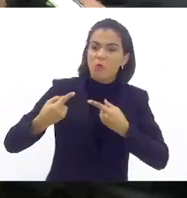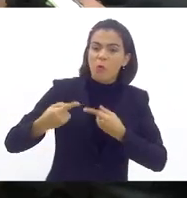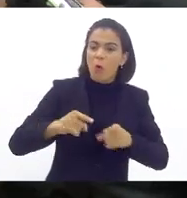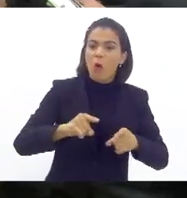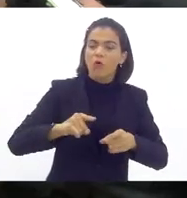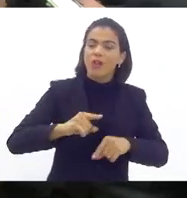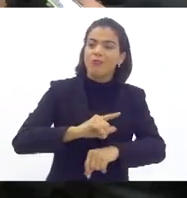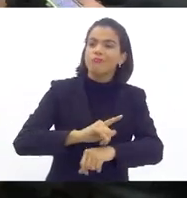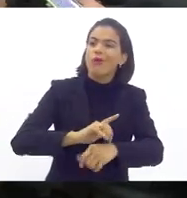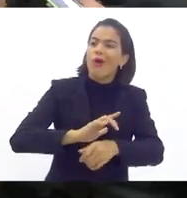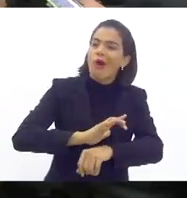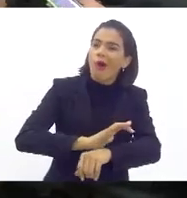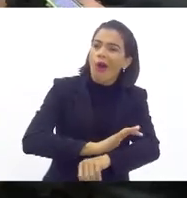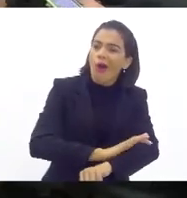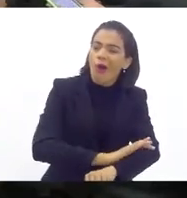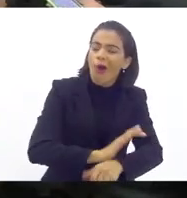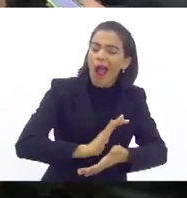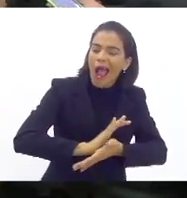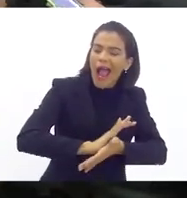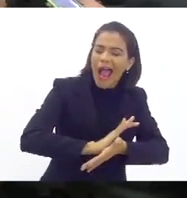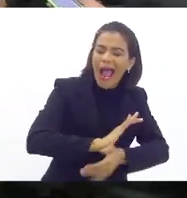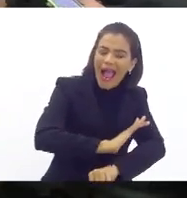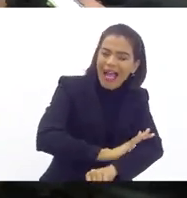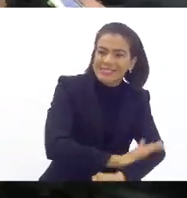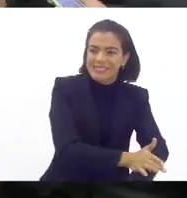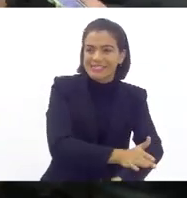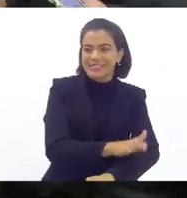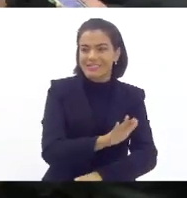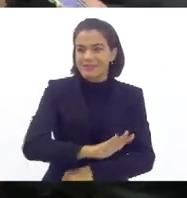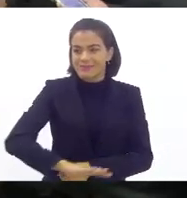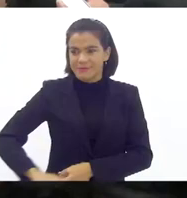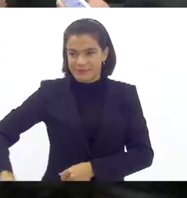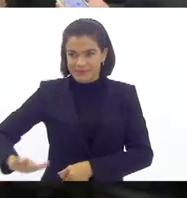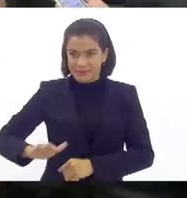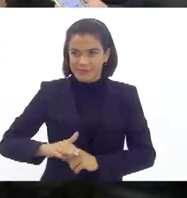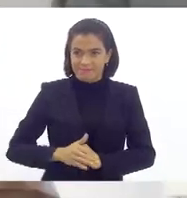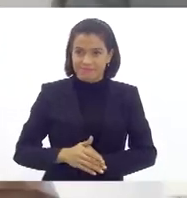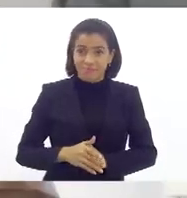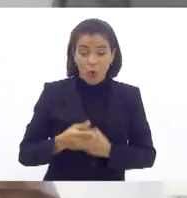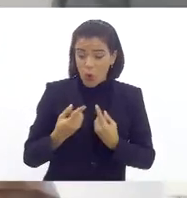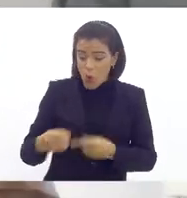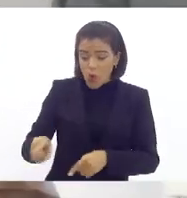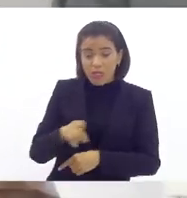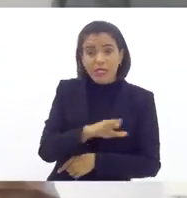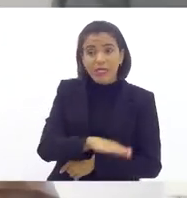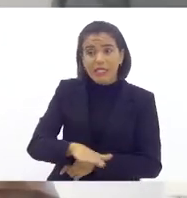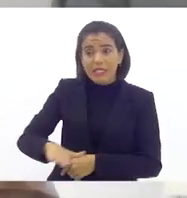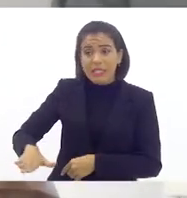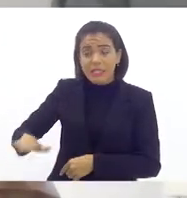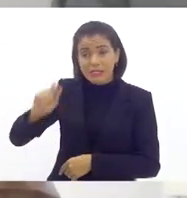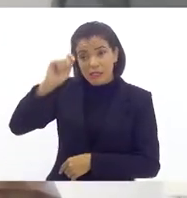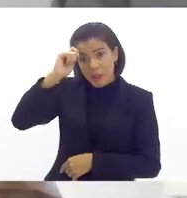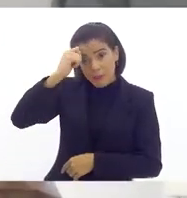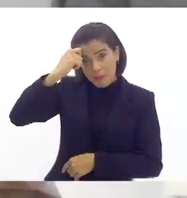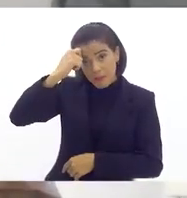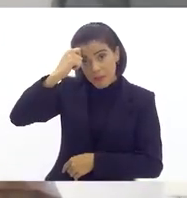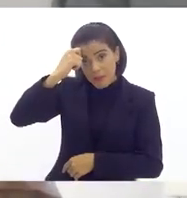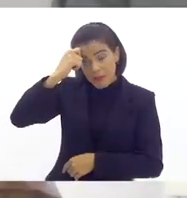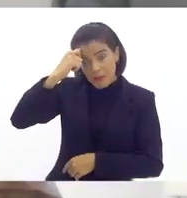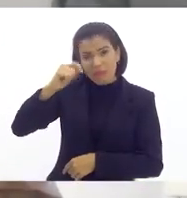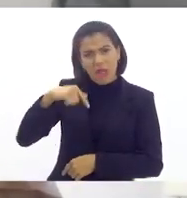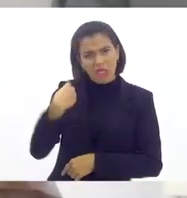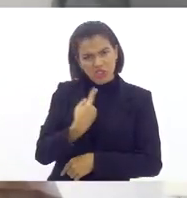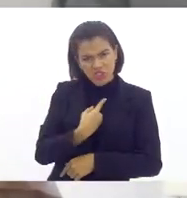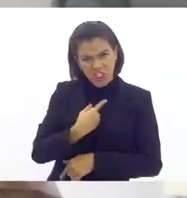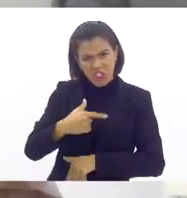infantil. Três estabelecimentos em Niterói praticaram racismo contra crianças pretas. E a fez um